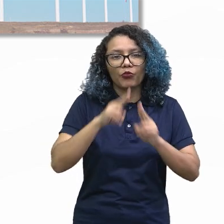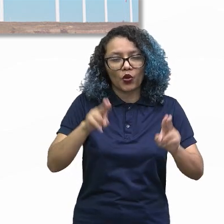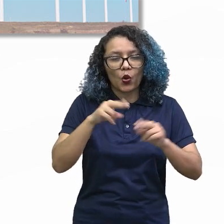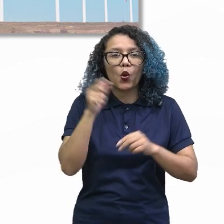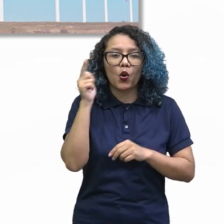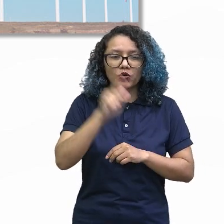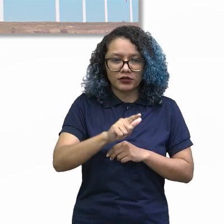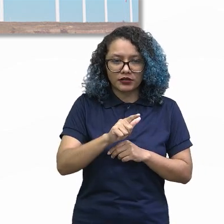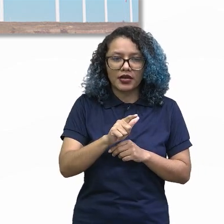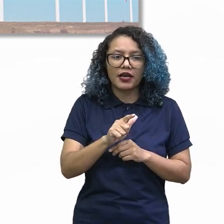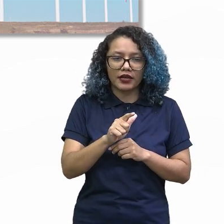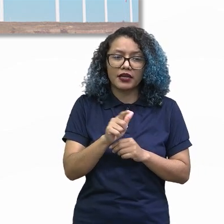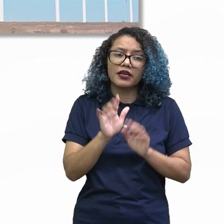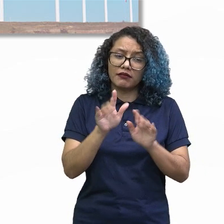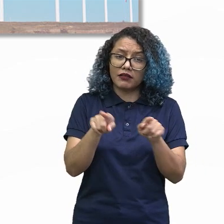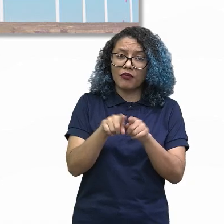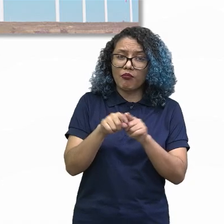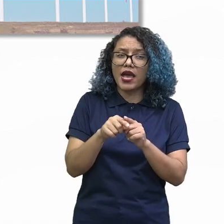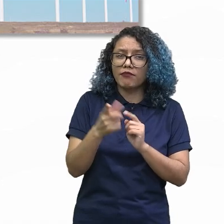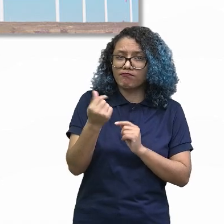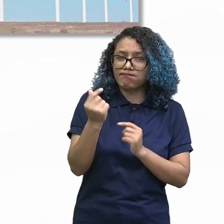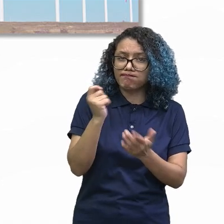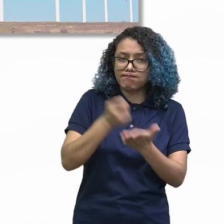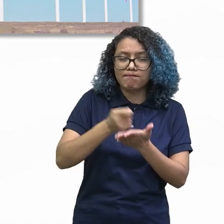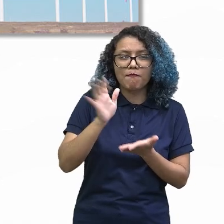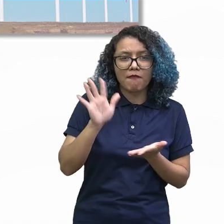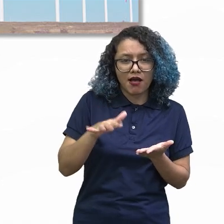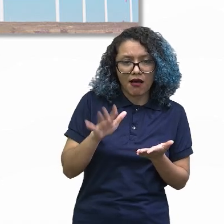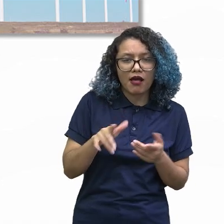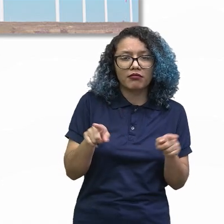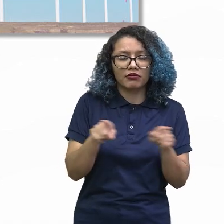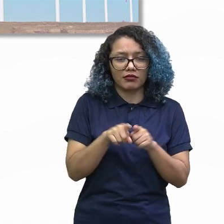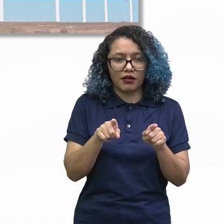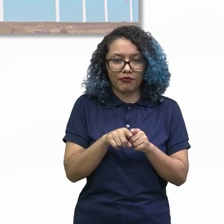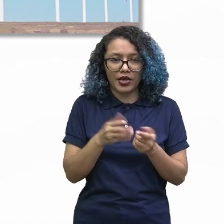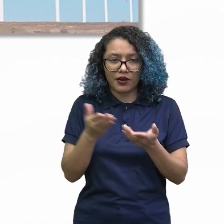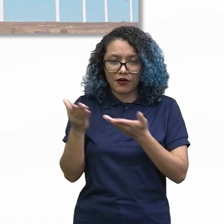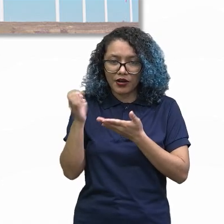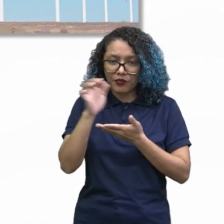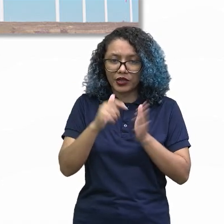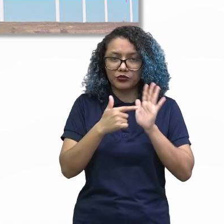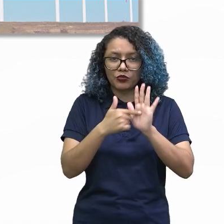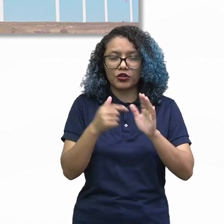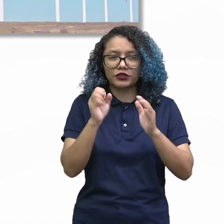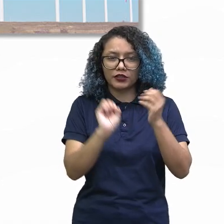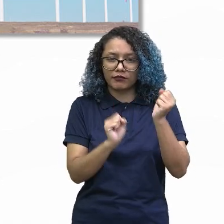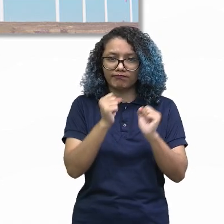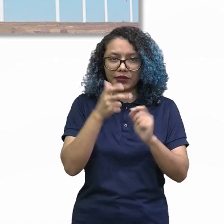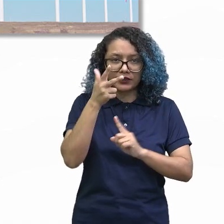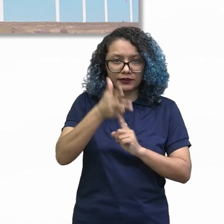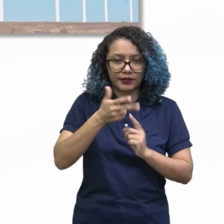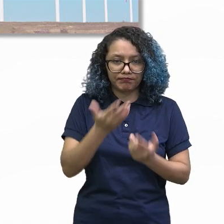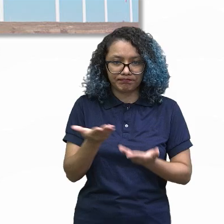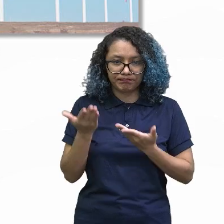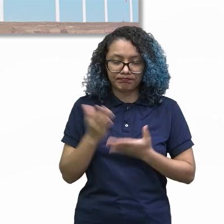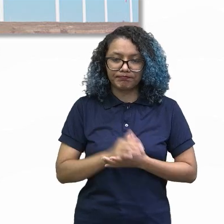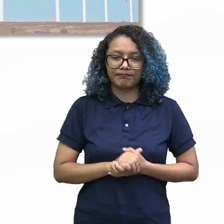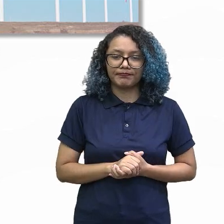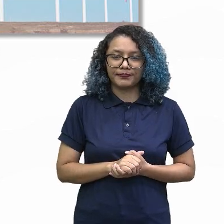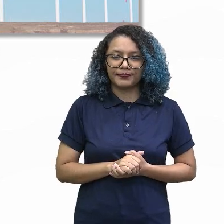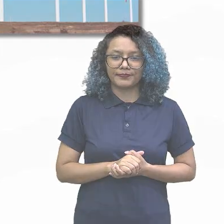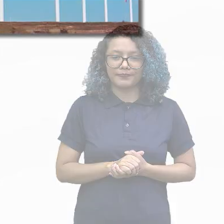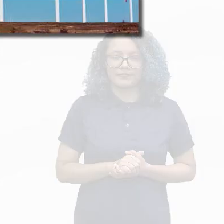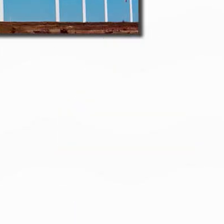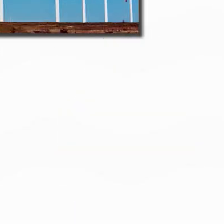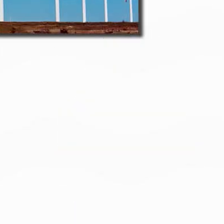produzida a um custo geralmente baixo, né? Então, a gente observa aí nessa imagem uma usina eólica, né? Onde a gente tem